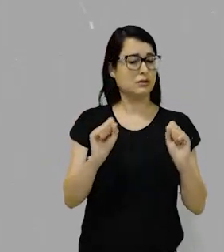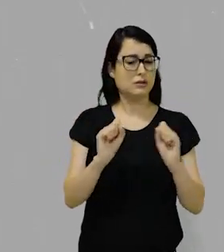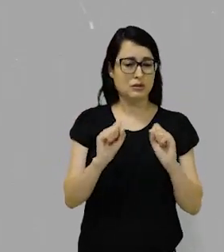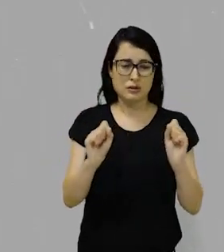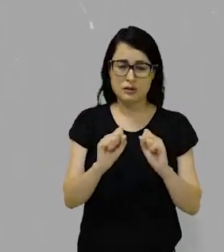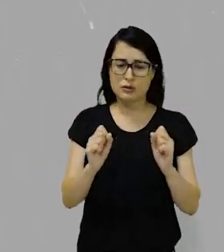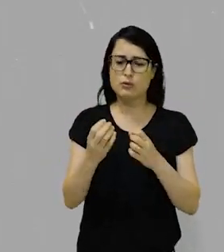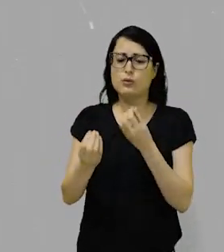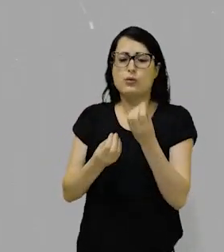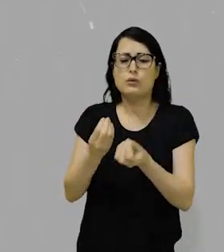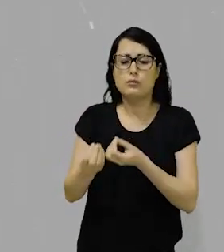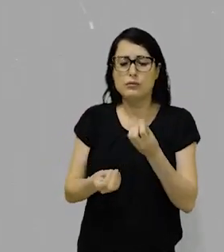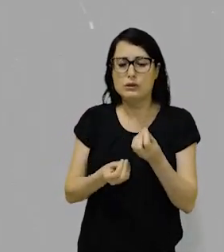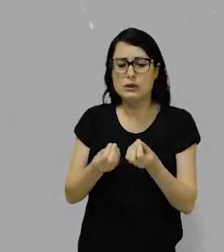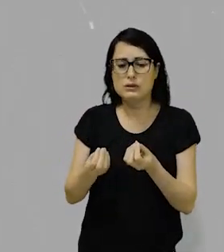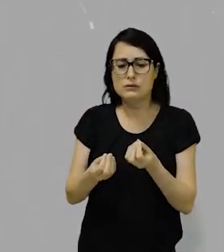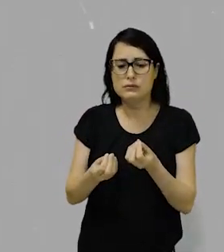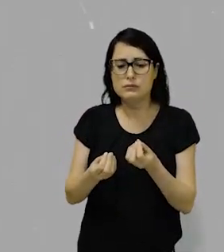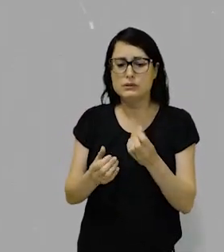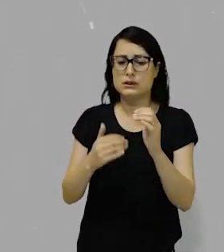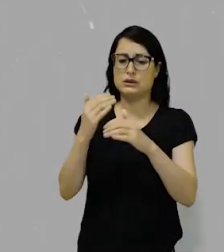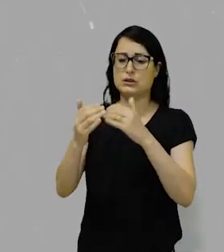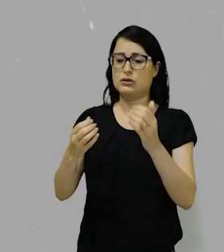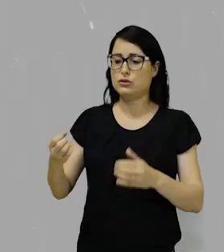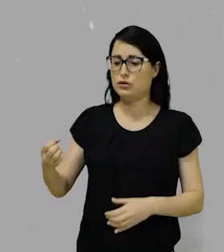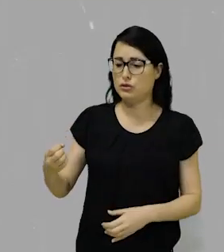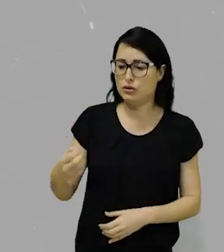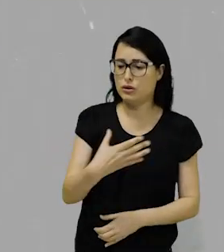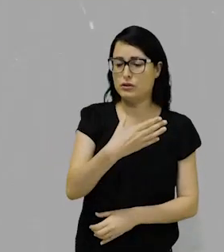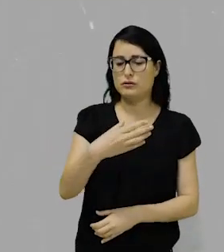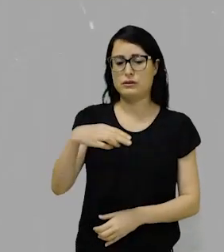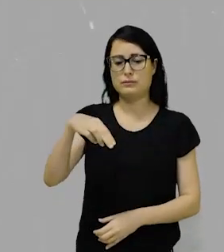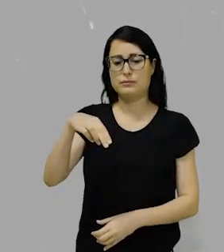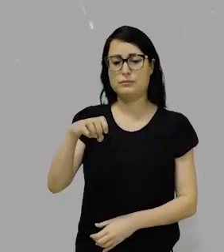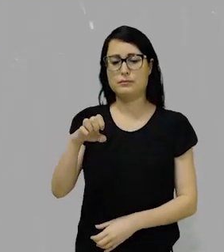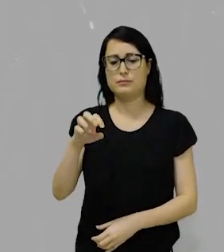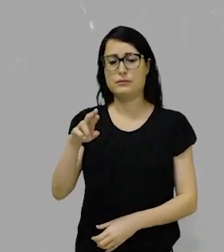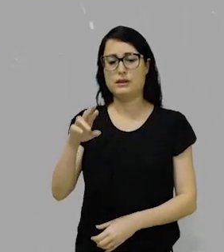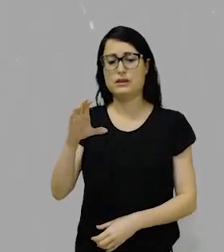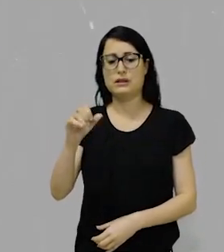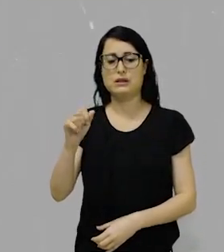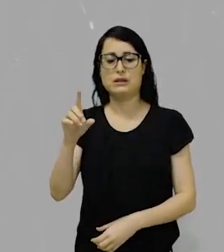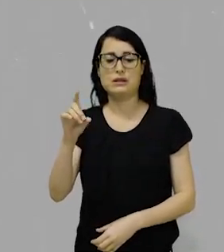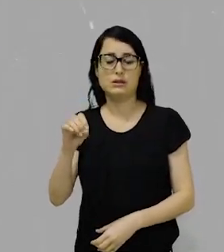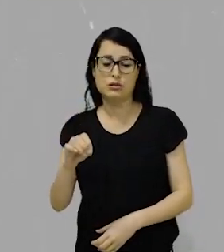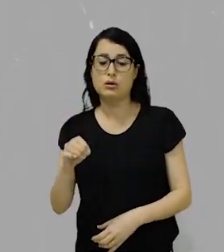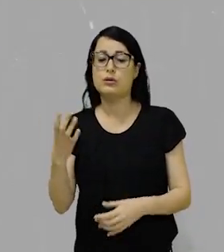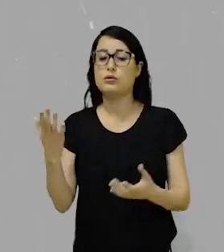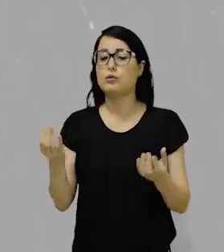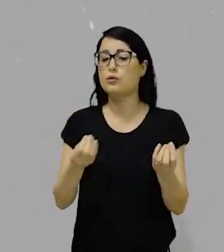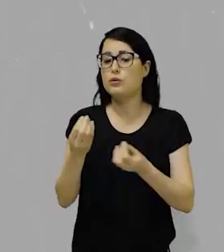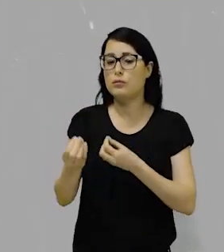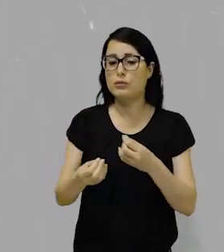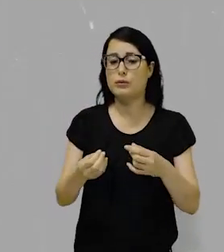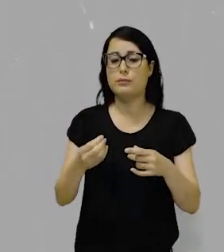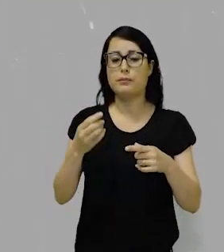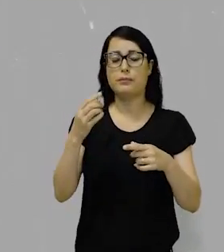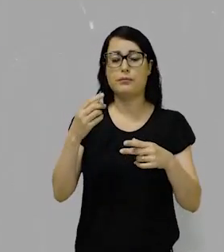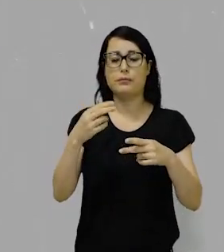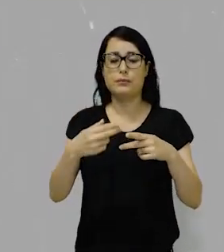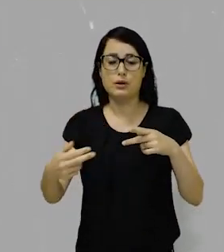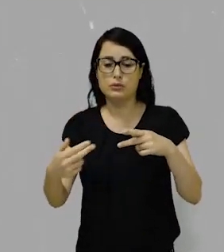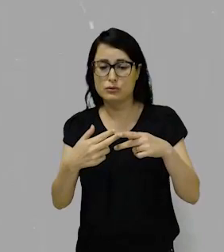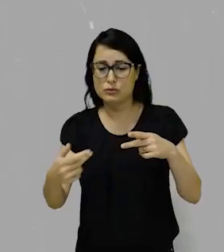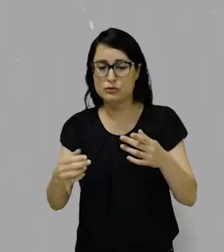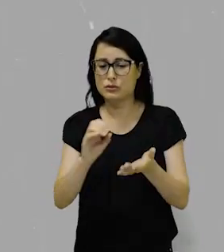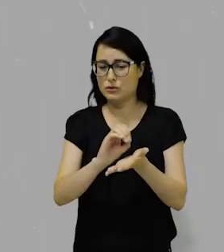professor, como Marcos, desenvolvendo novos mercados, galera. Olha aí, ó, o mercado verde, produtos orgânicos. Tu vai, por exemplo, no shopping,